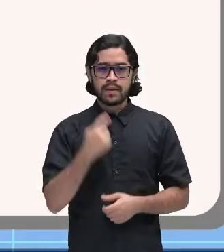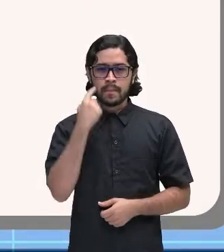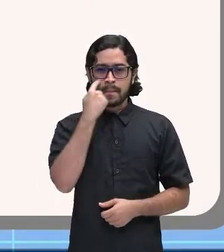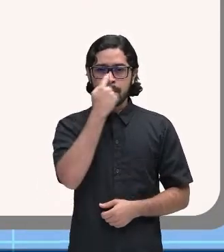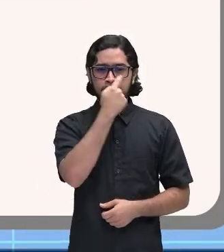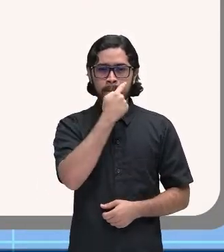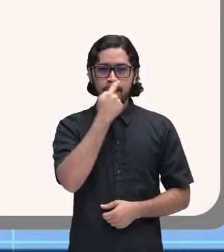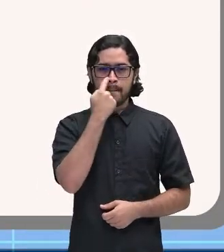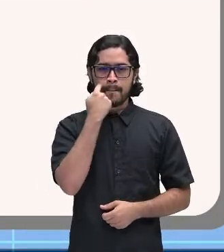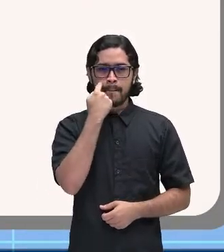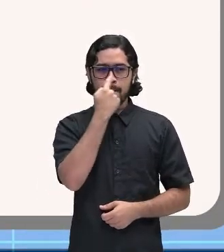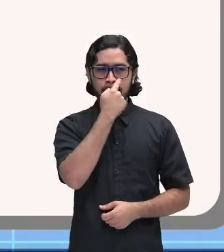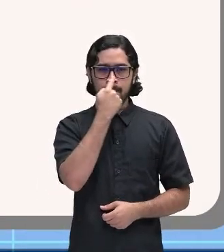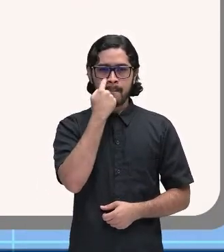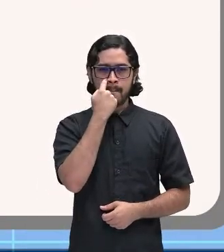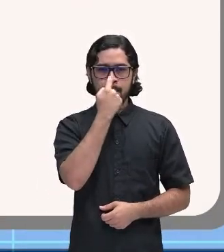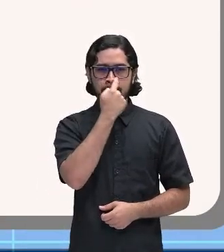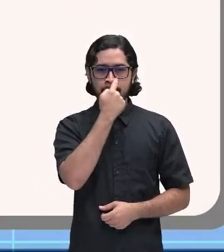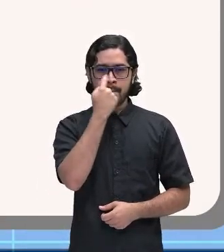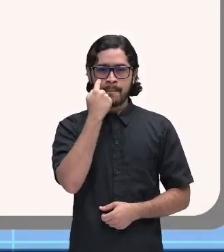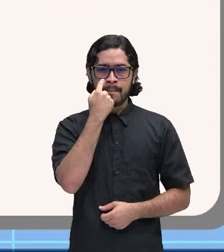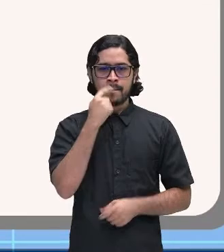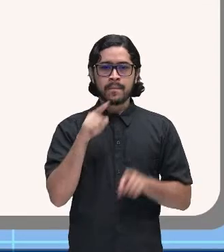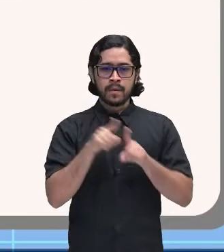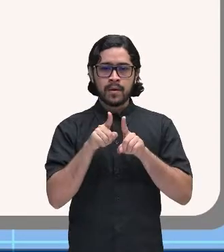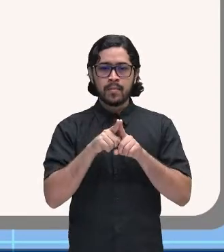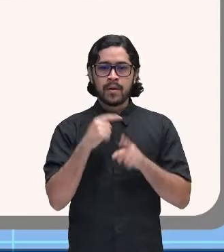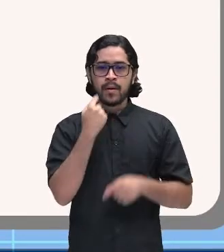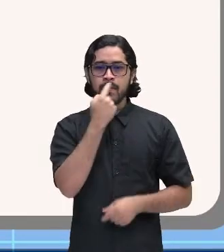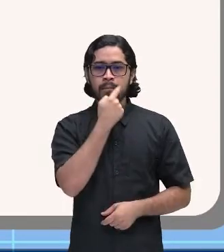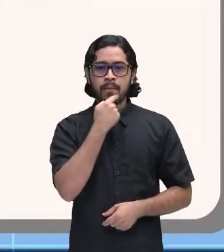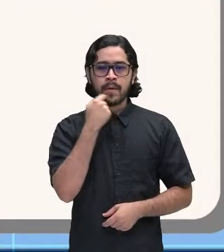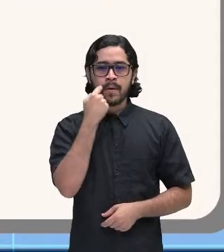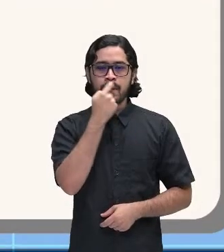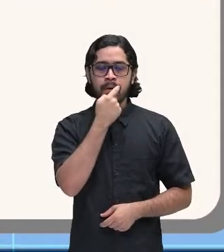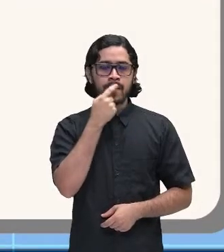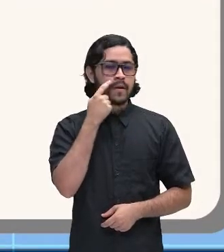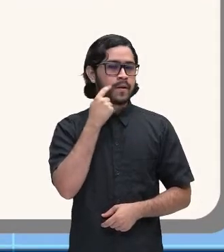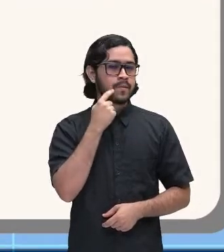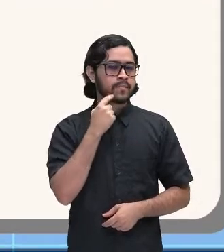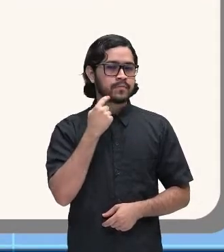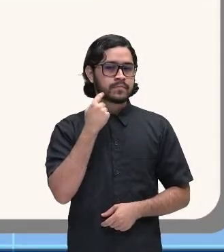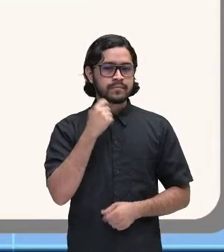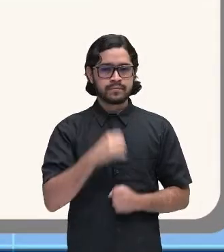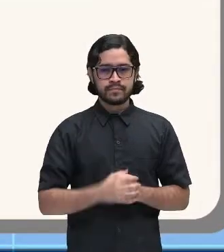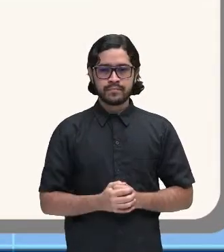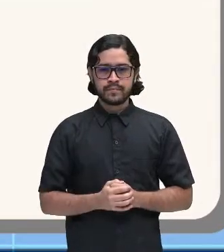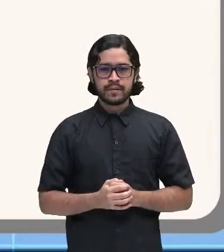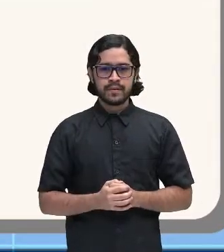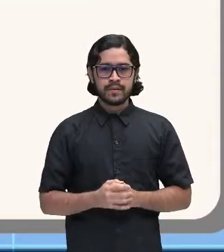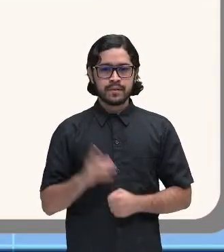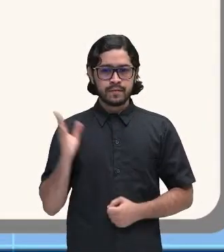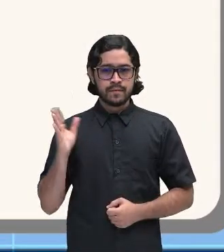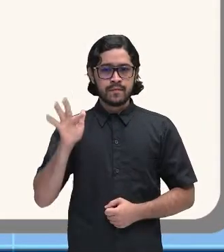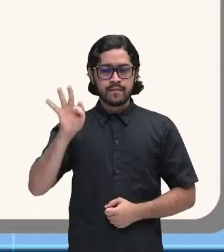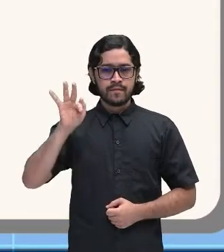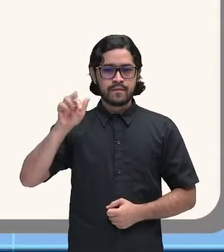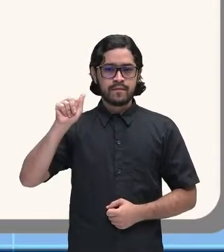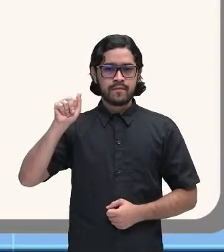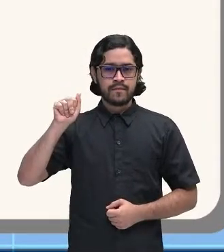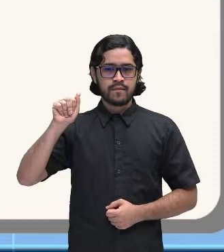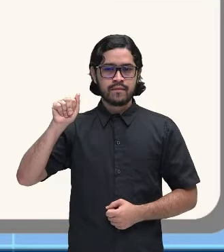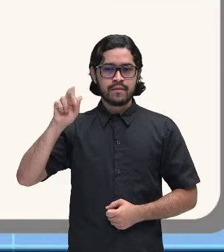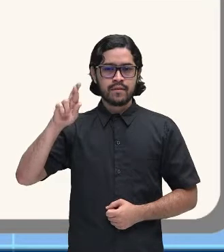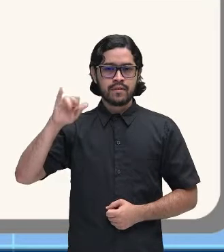nasal e a cavidade oral, que é a boca, certo? A faringe, nós temos 3